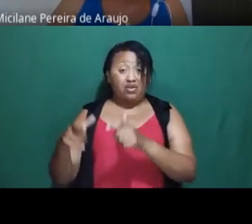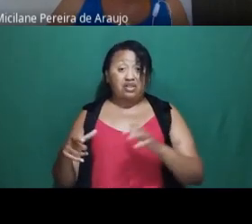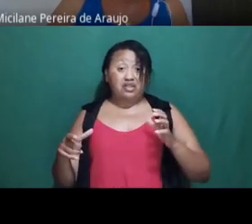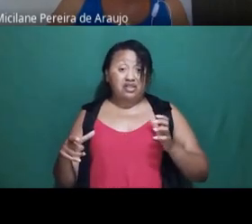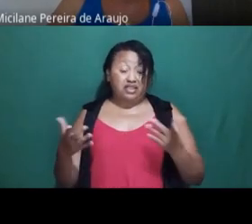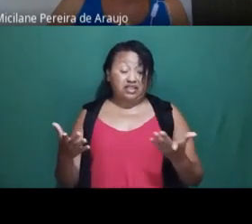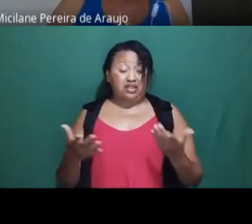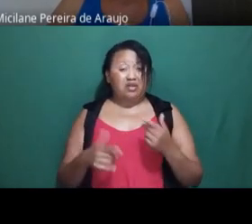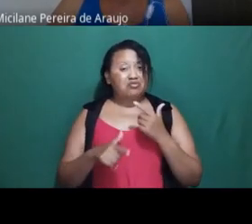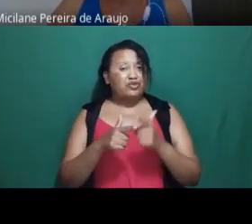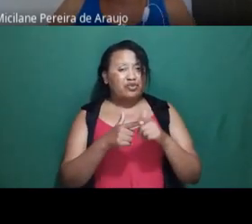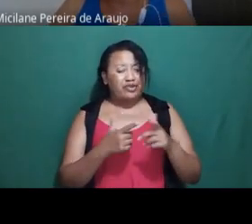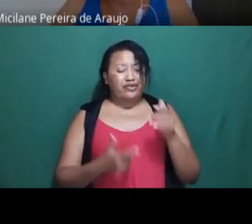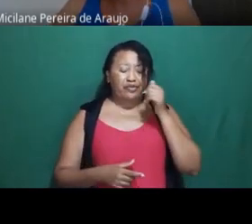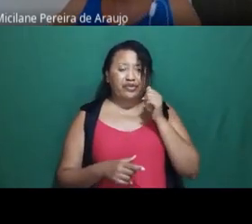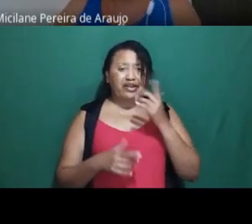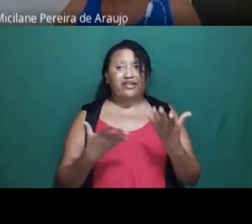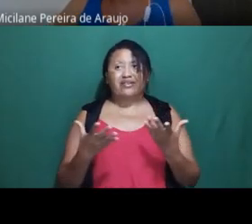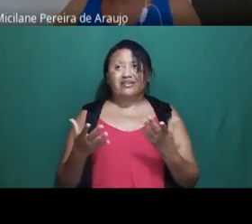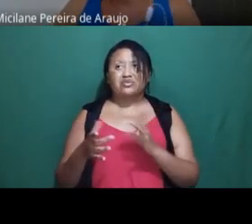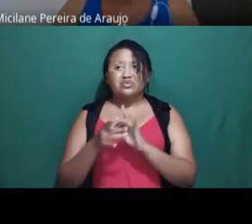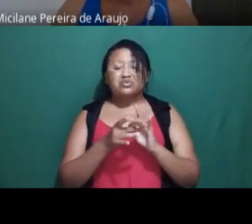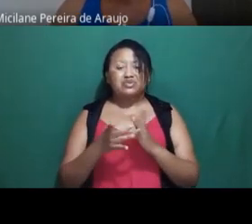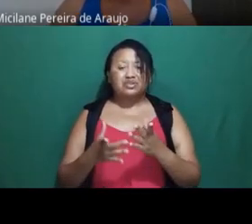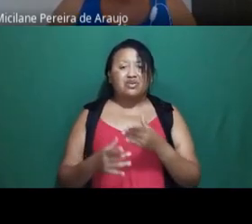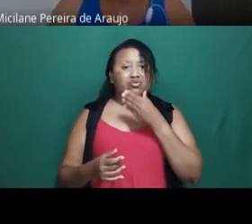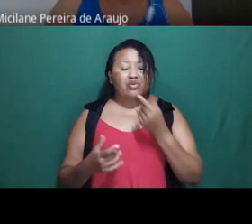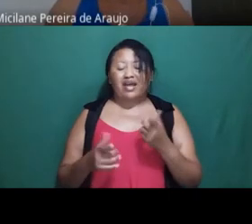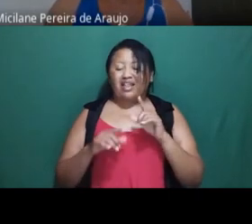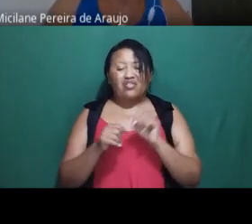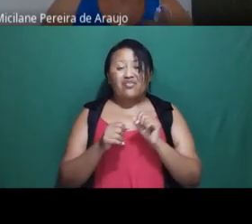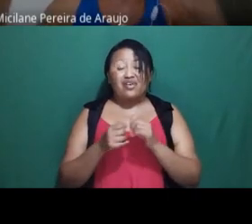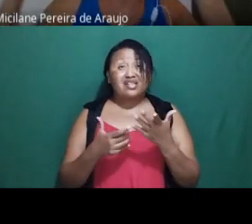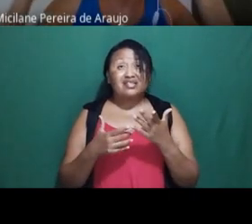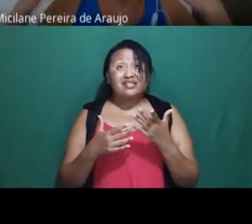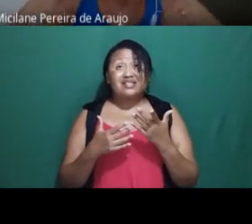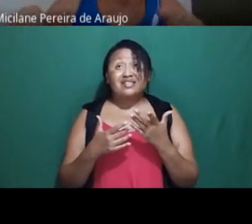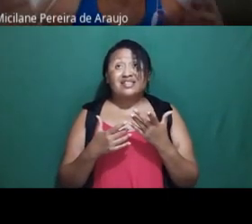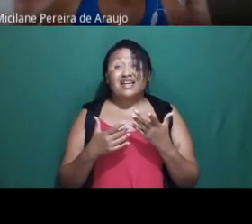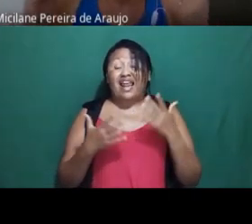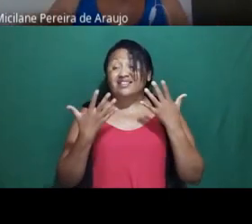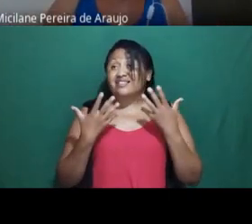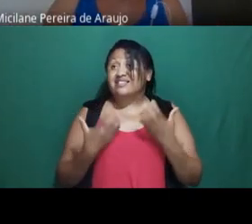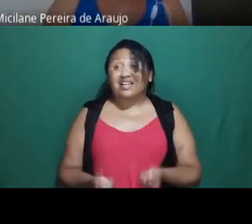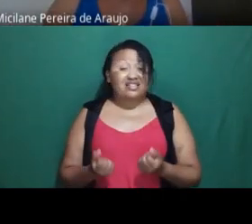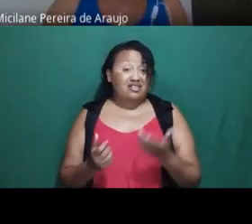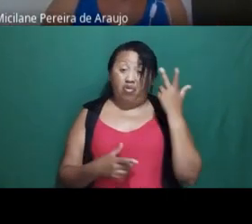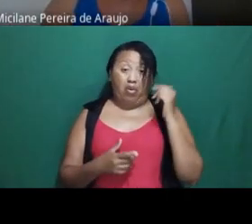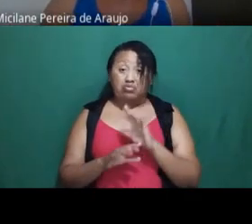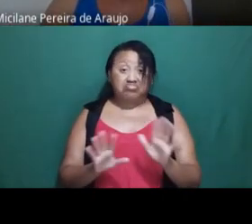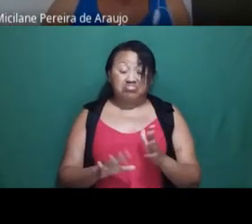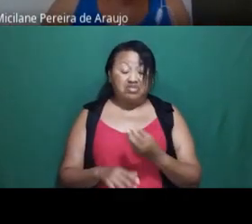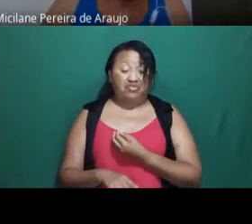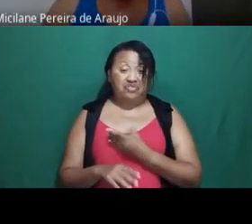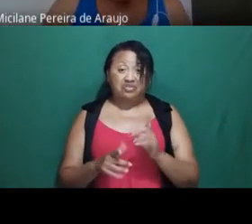personagem bertoleza na sua relação com João Romão ela não faz problematização nenhuma pelo contrário ela aceita aquilo ali como uma condição da vida dela